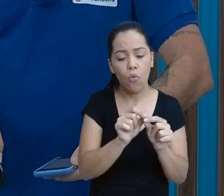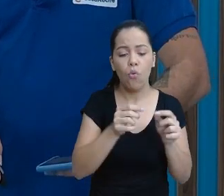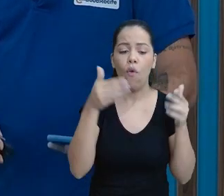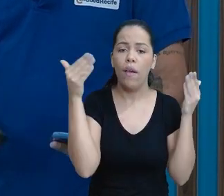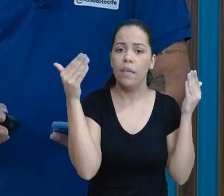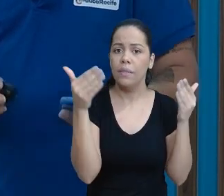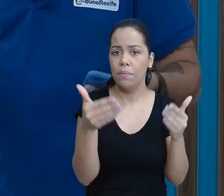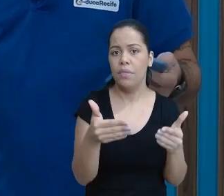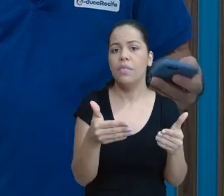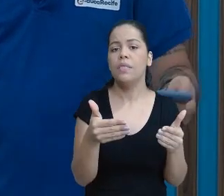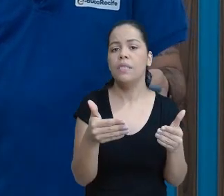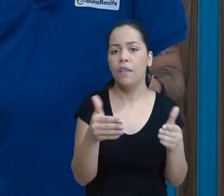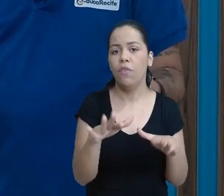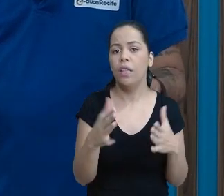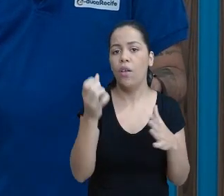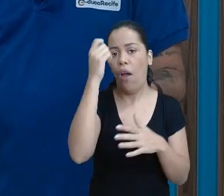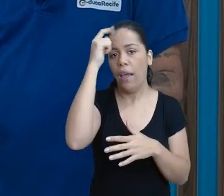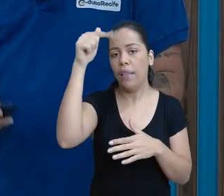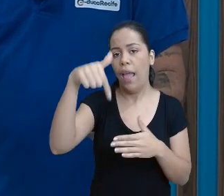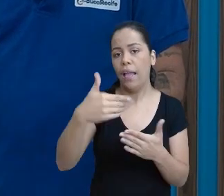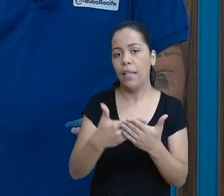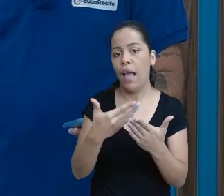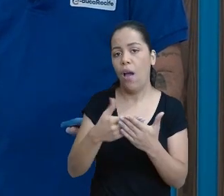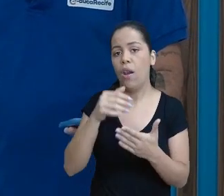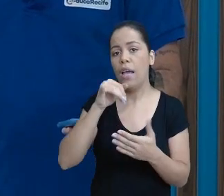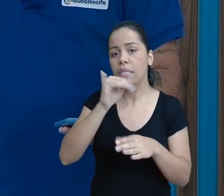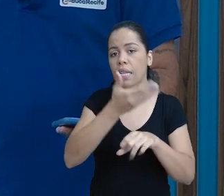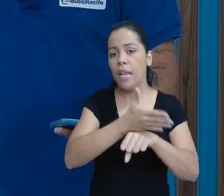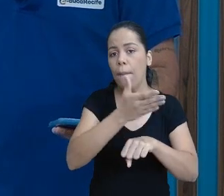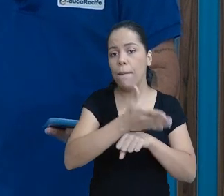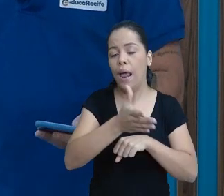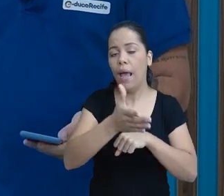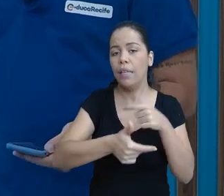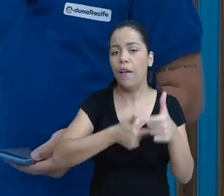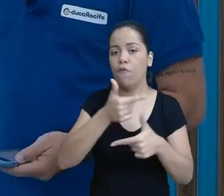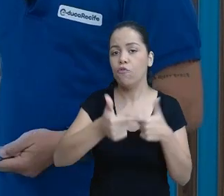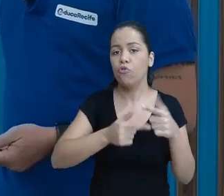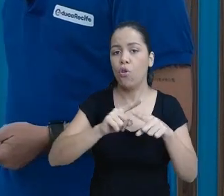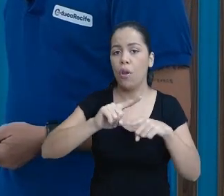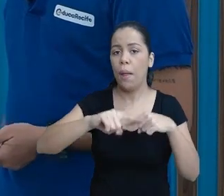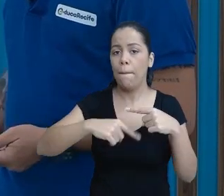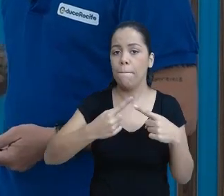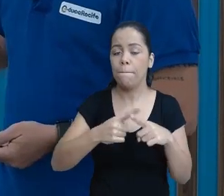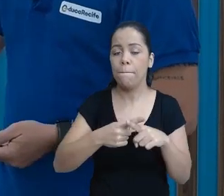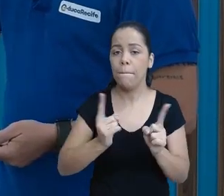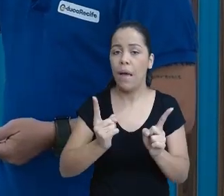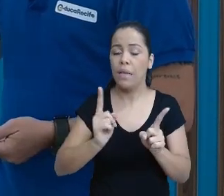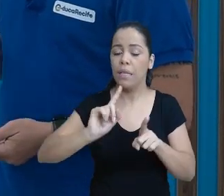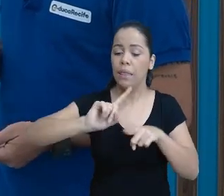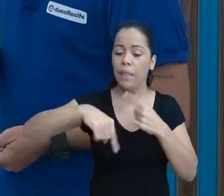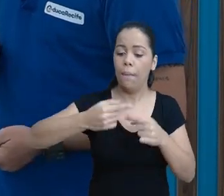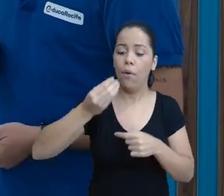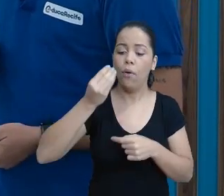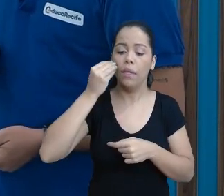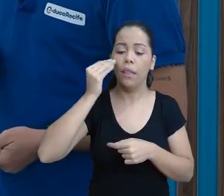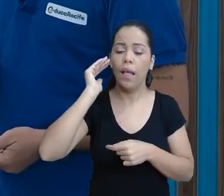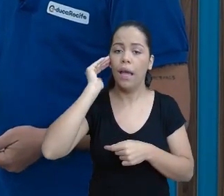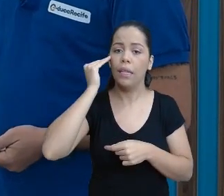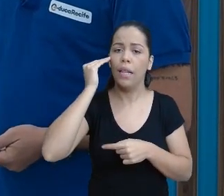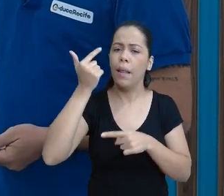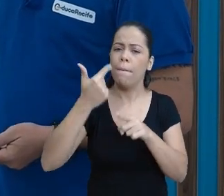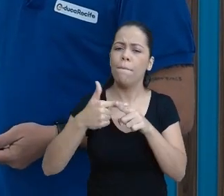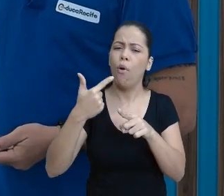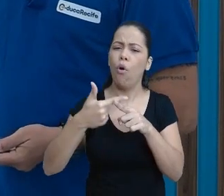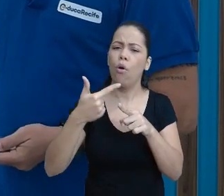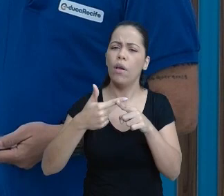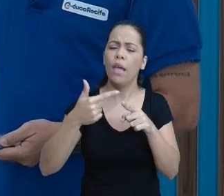ideia dessa aula é a gente ver se na prática funciona e depois tentar entender por que funciona para todos. A quarta relação é